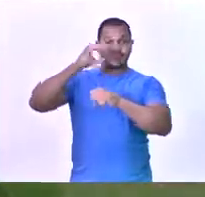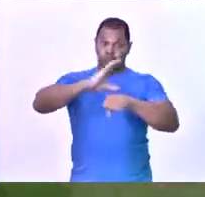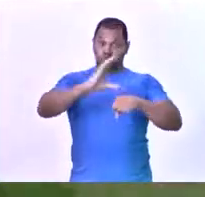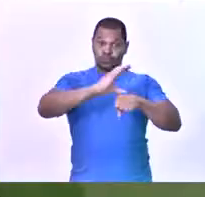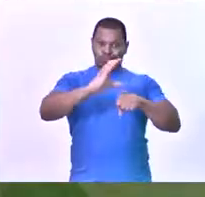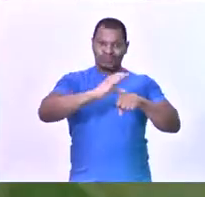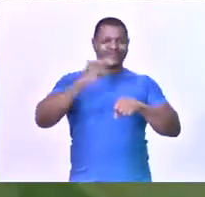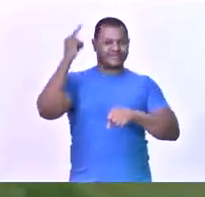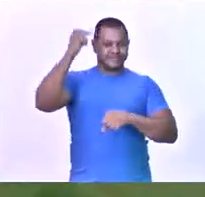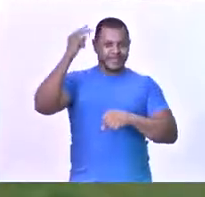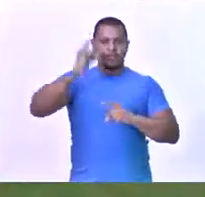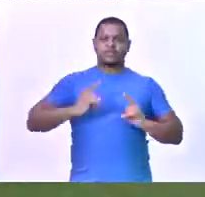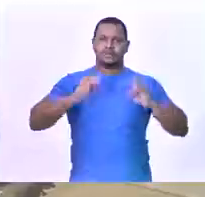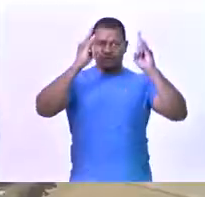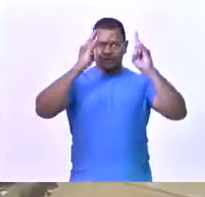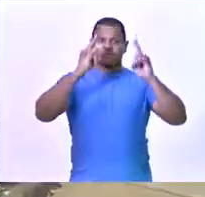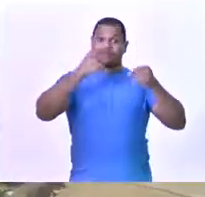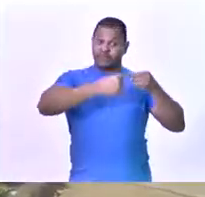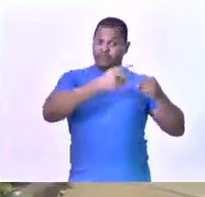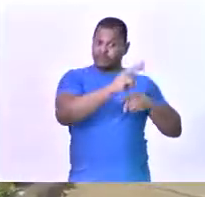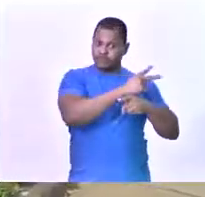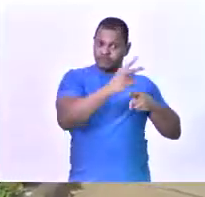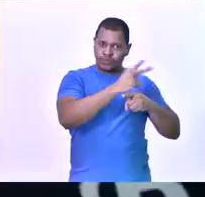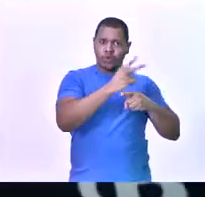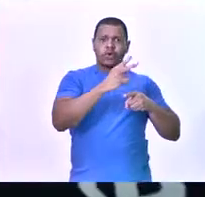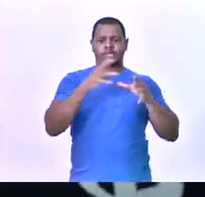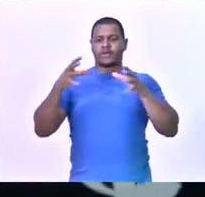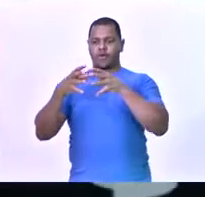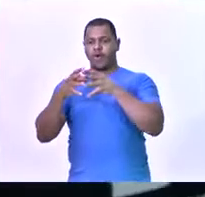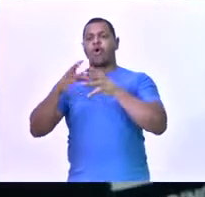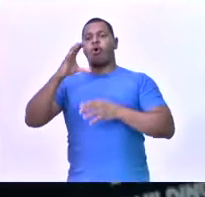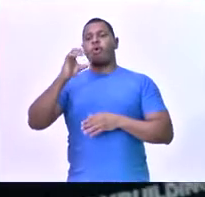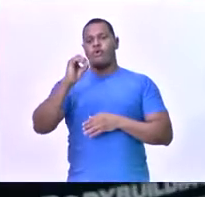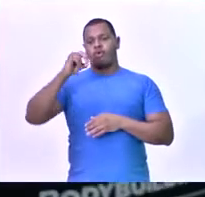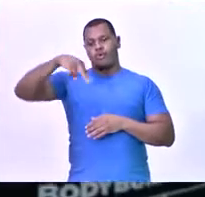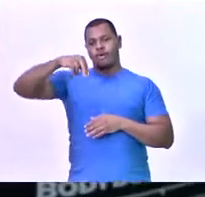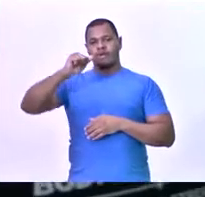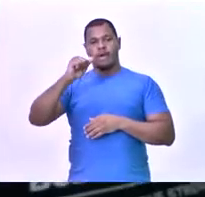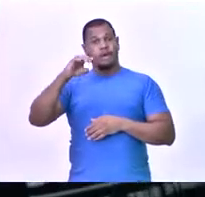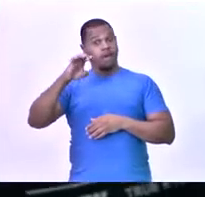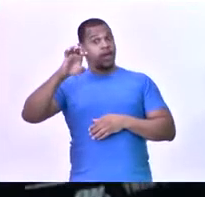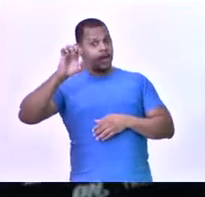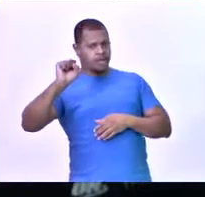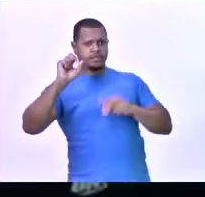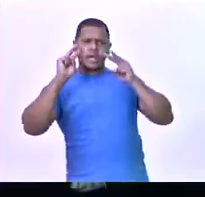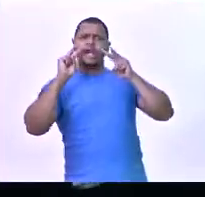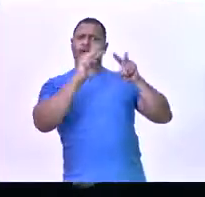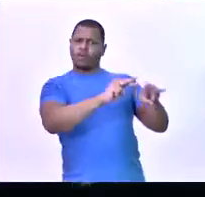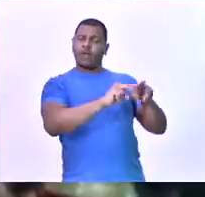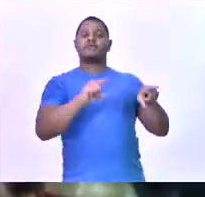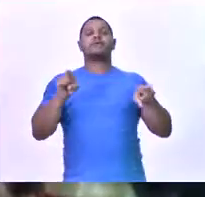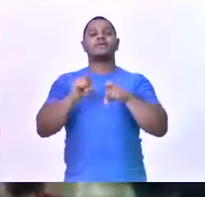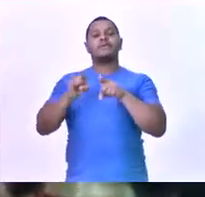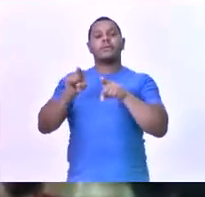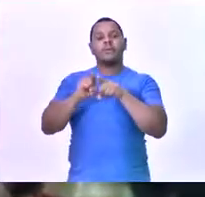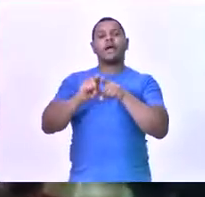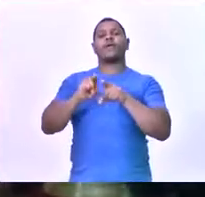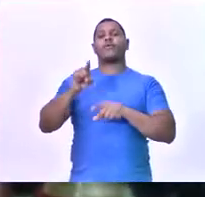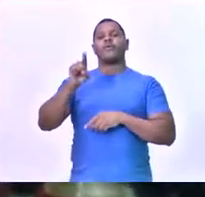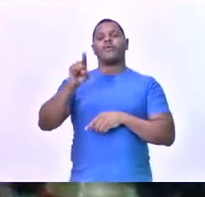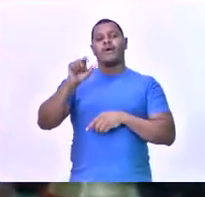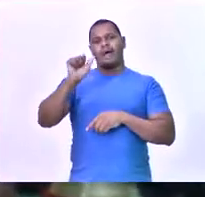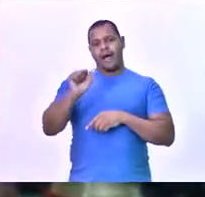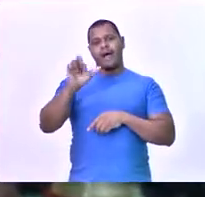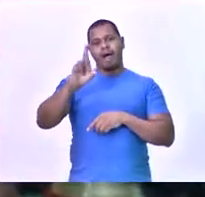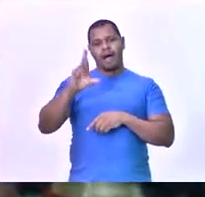o curso de Engenharia Civil do Campus Viçosa é reconhecido pela Comissão Nacional de Avaliação da Educação